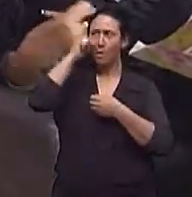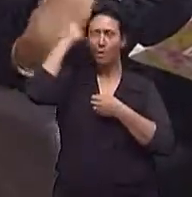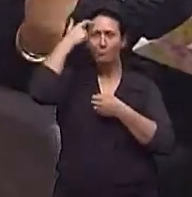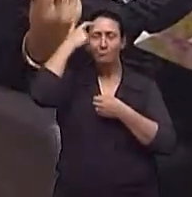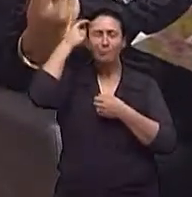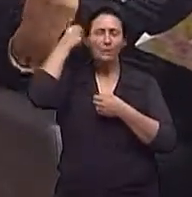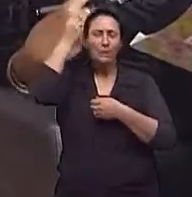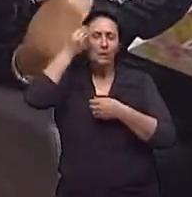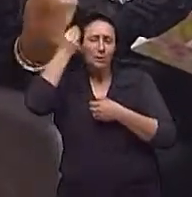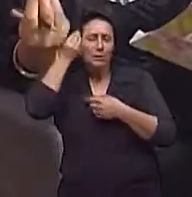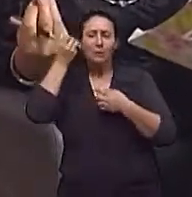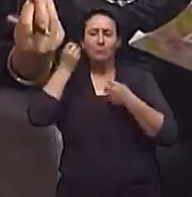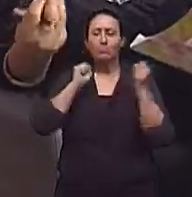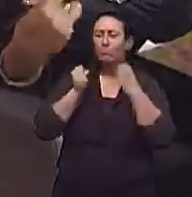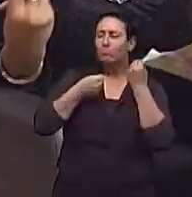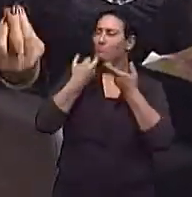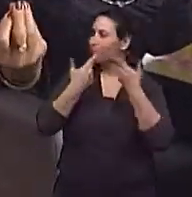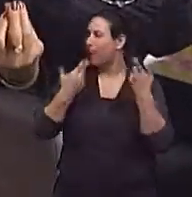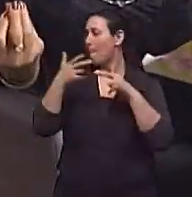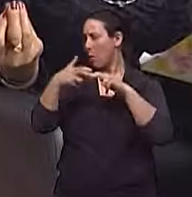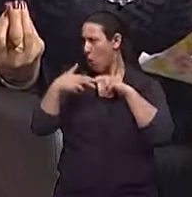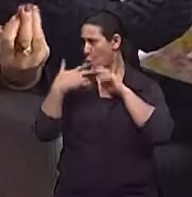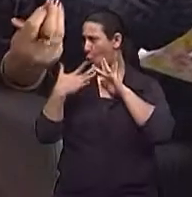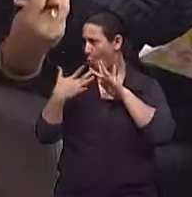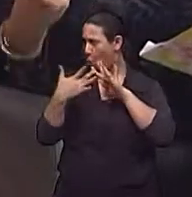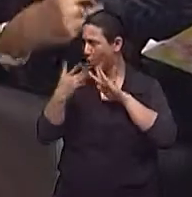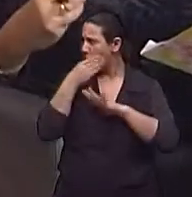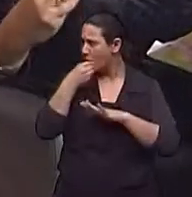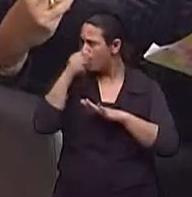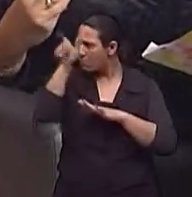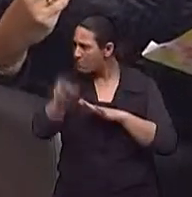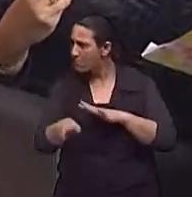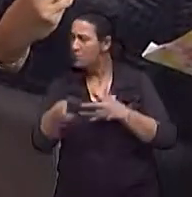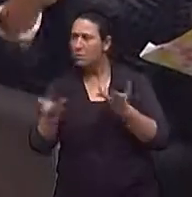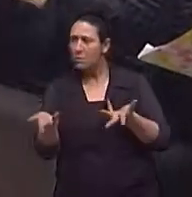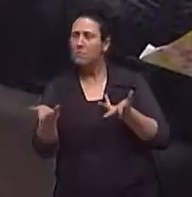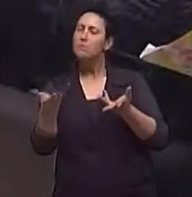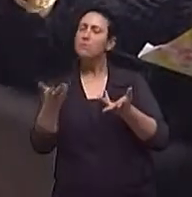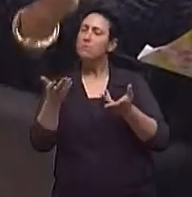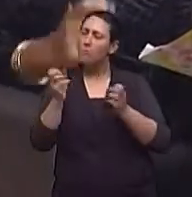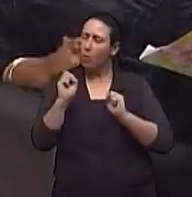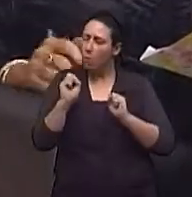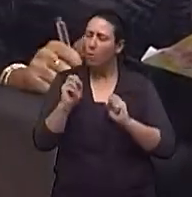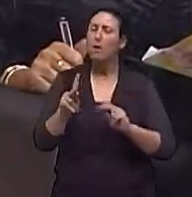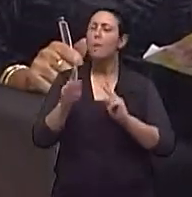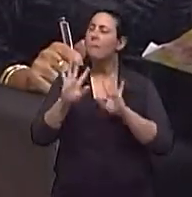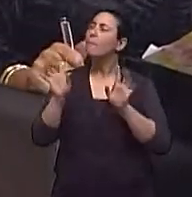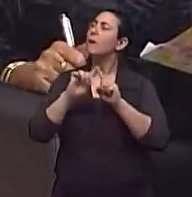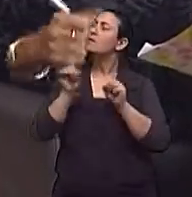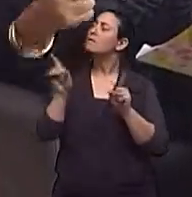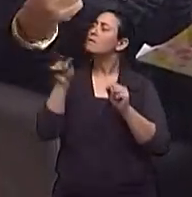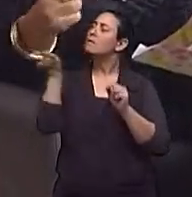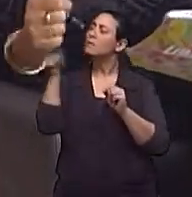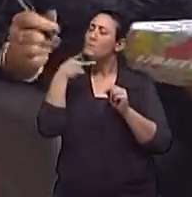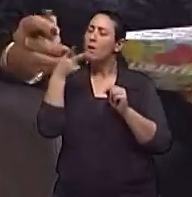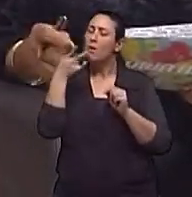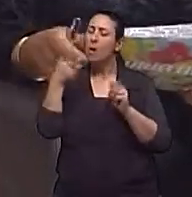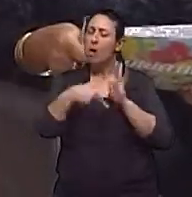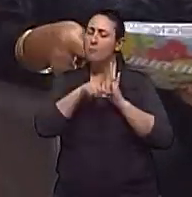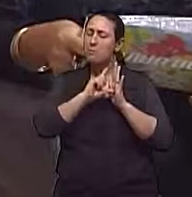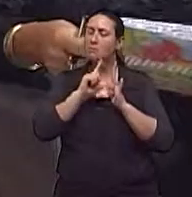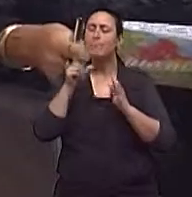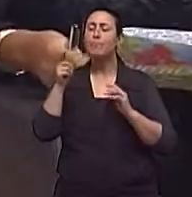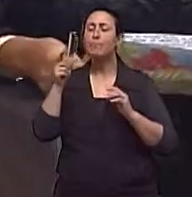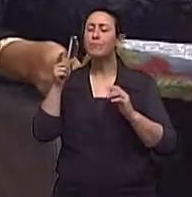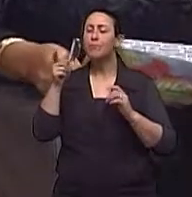diretamente com esta convivência com o masculino E aí me vem uma pergunta Talvez seja que vocês estavam querendo fazer agora